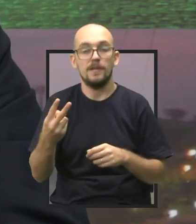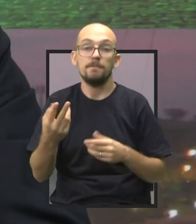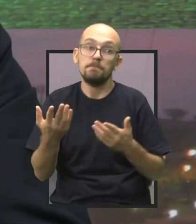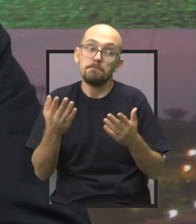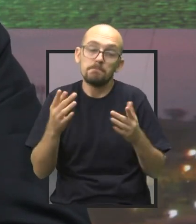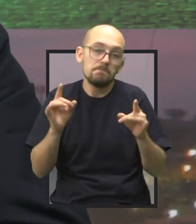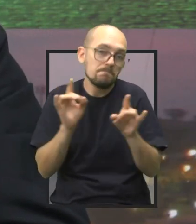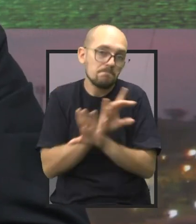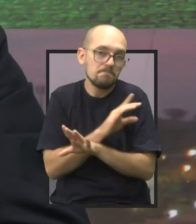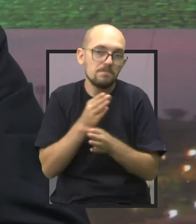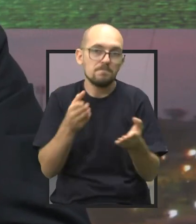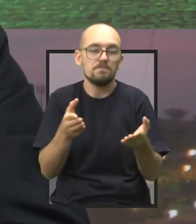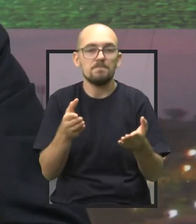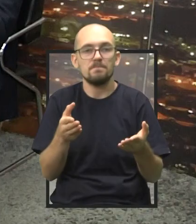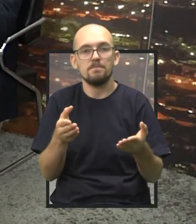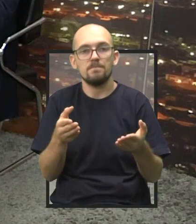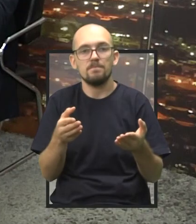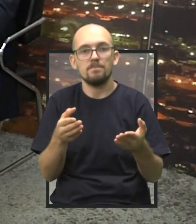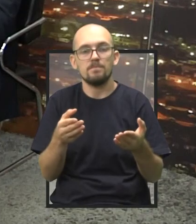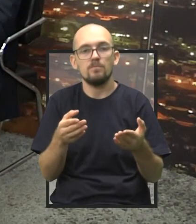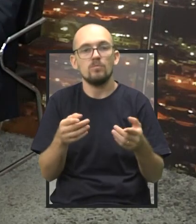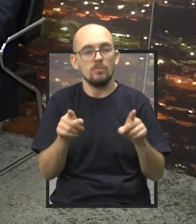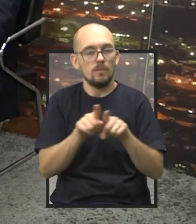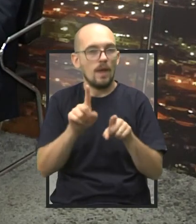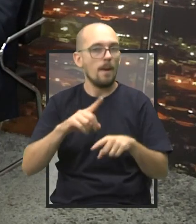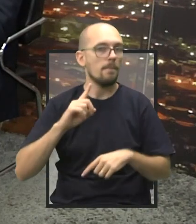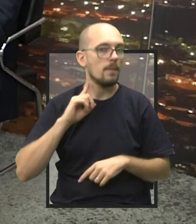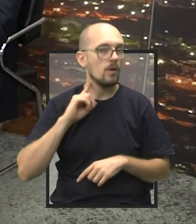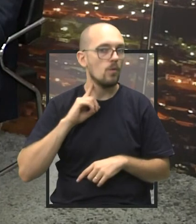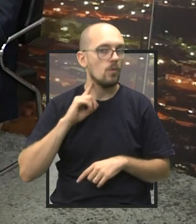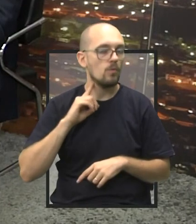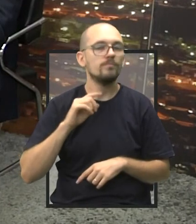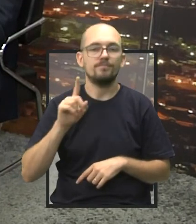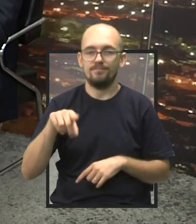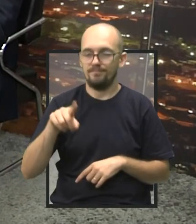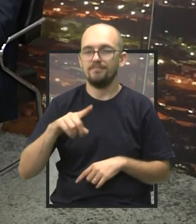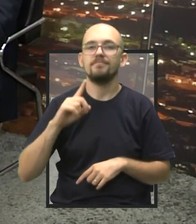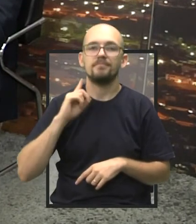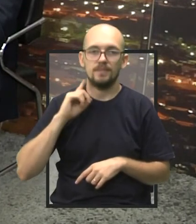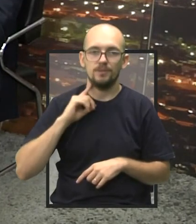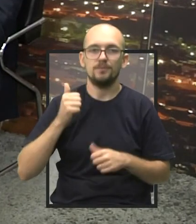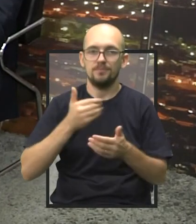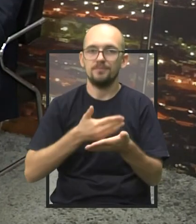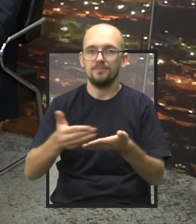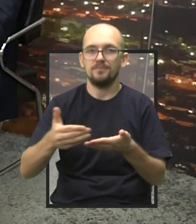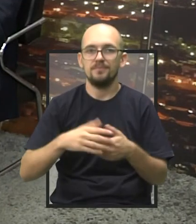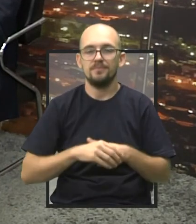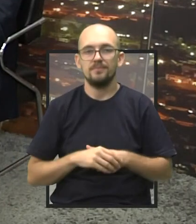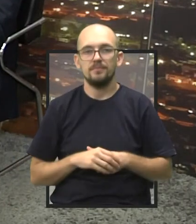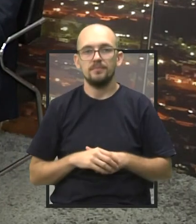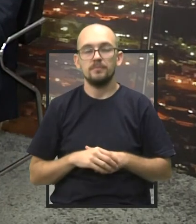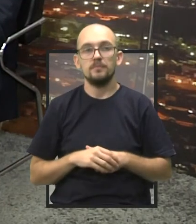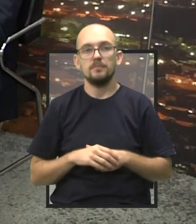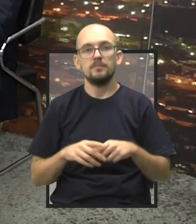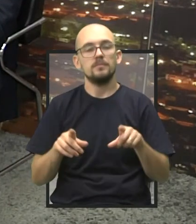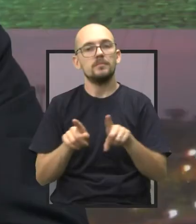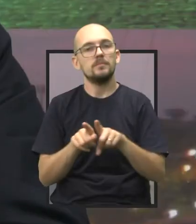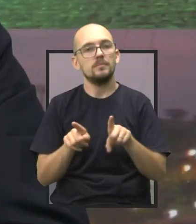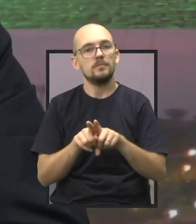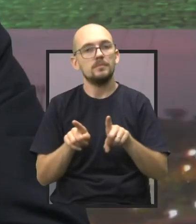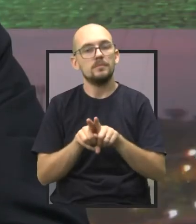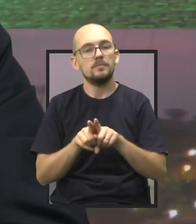E é isso. E tem ainda então, faixa a partir de maio. A partir de maio. Exatamente. E ainda a gente tem